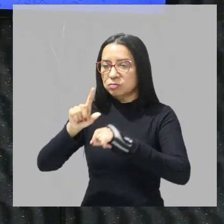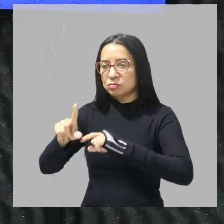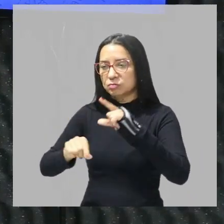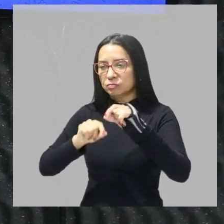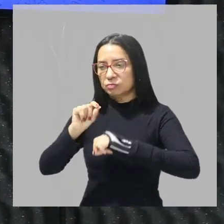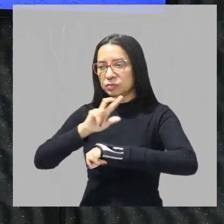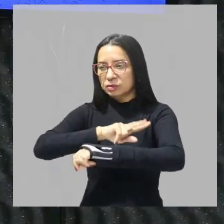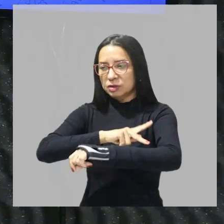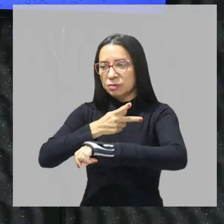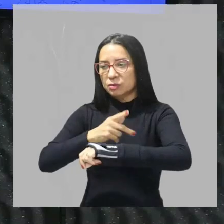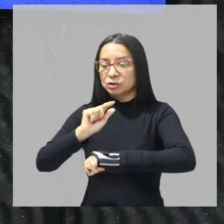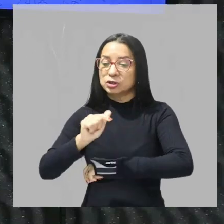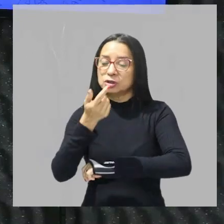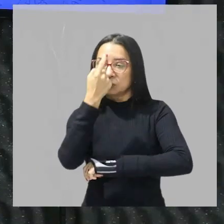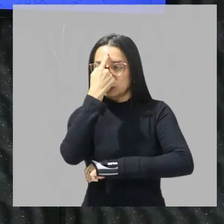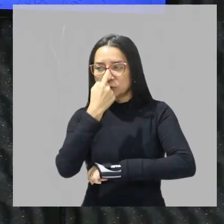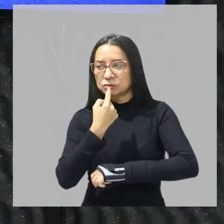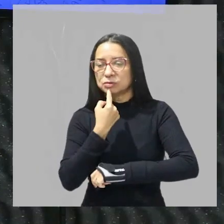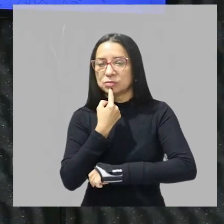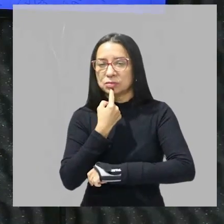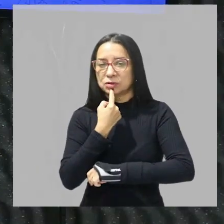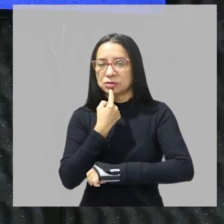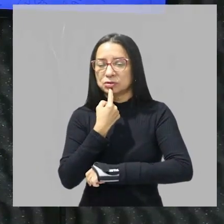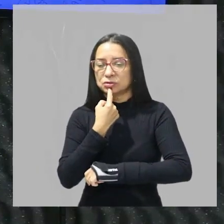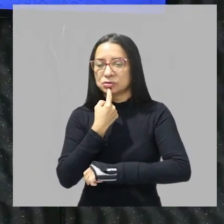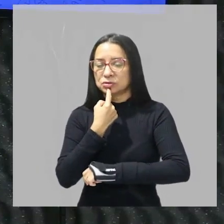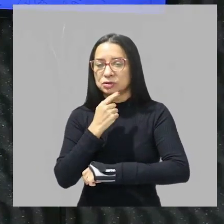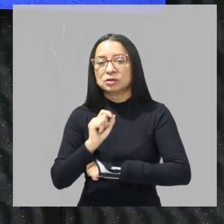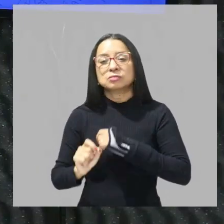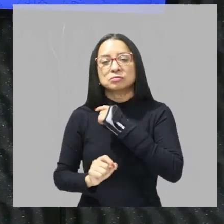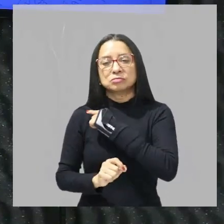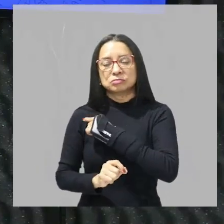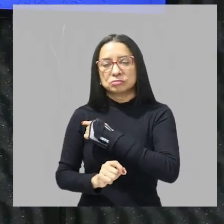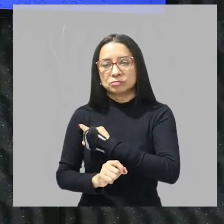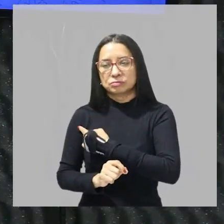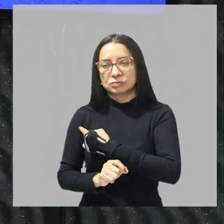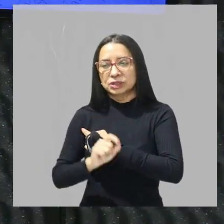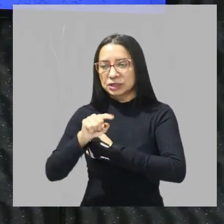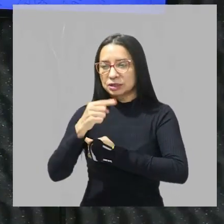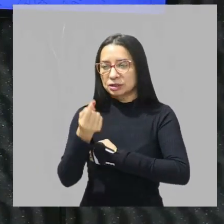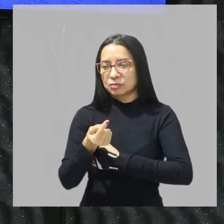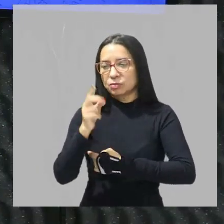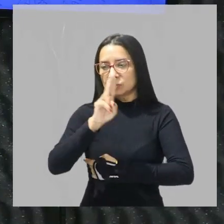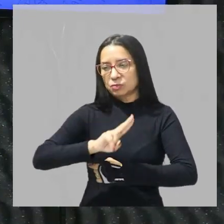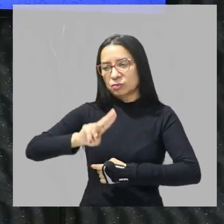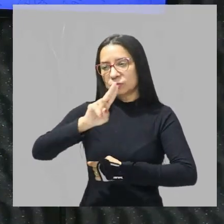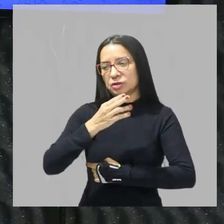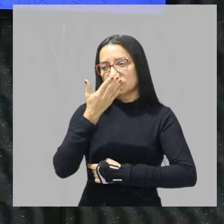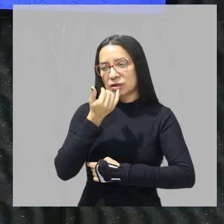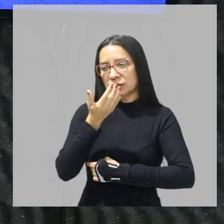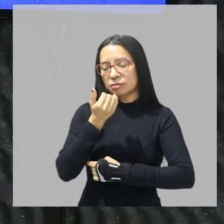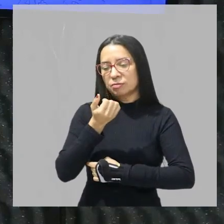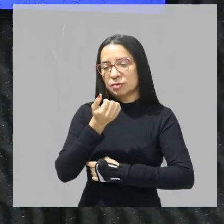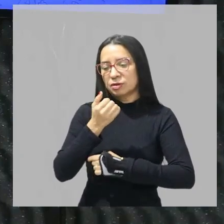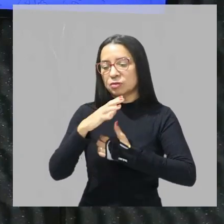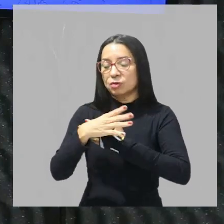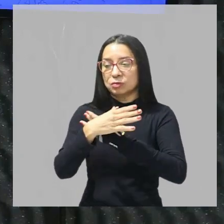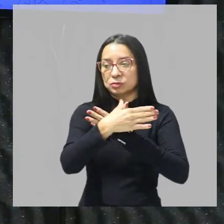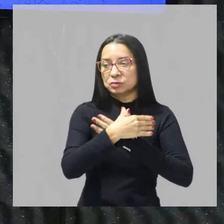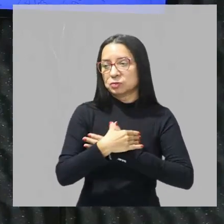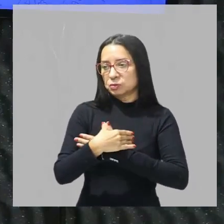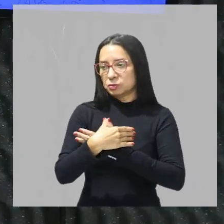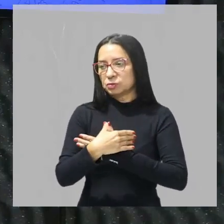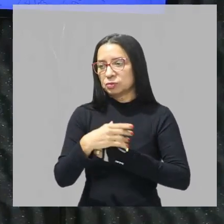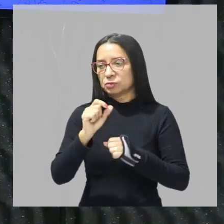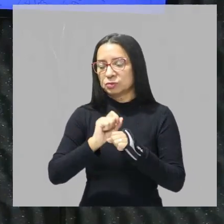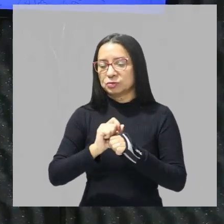nas próximas cenas, o tigre ser bem sucedido e posteriormente servir de alimento aos abutres, tigres